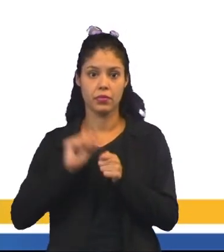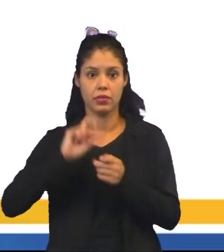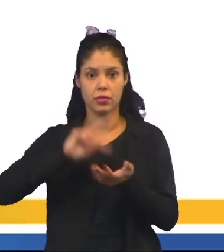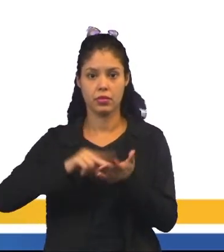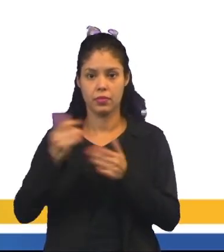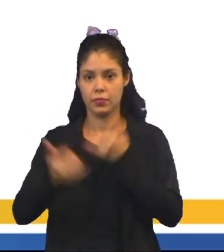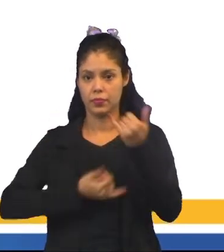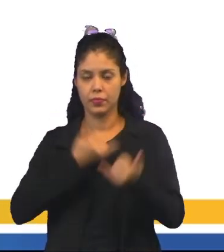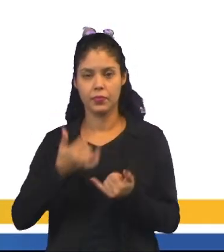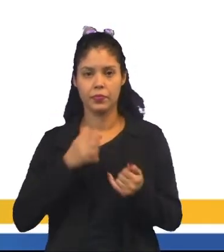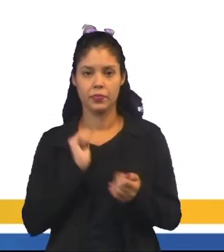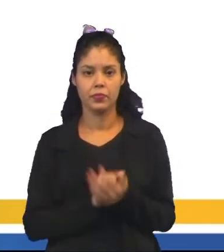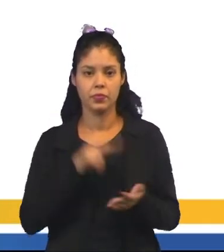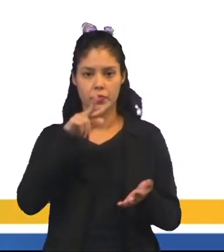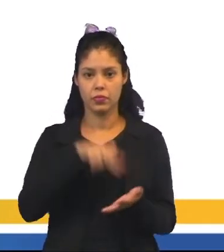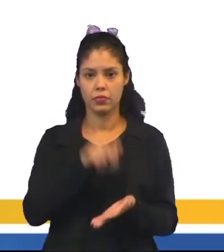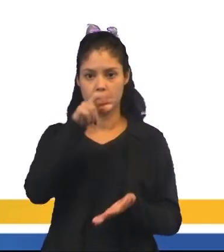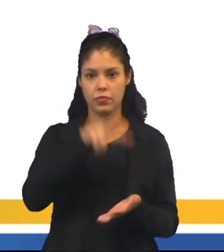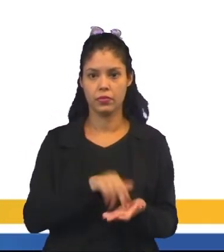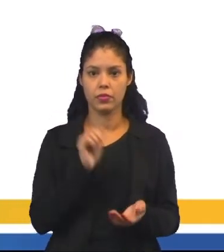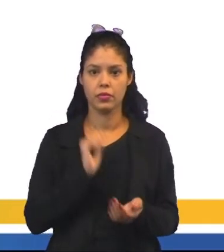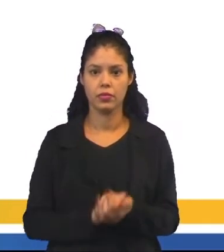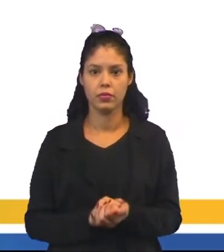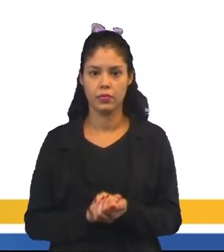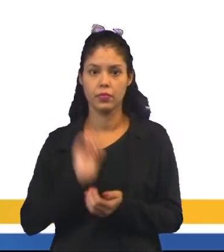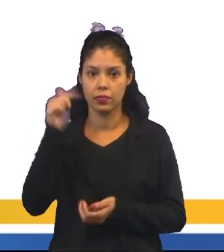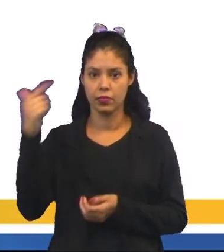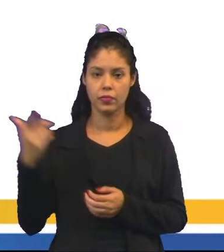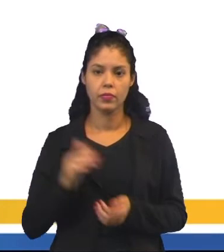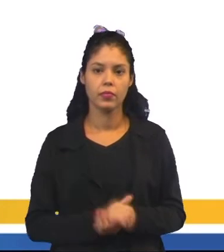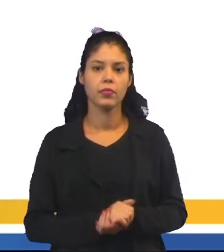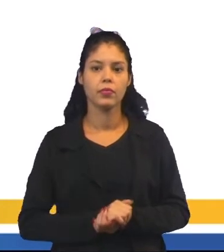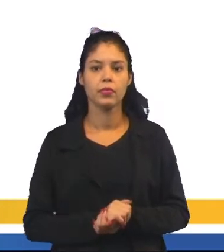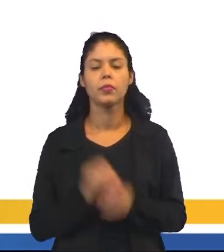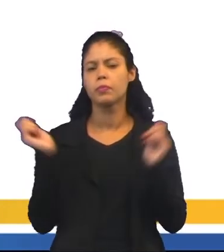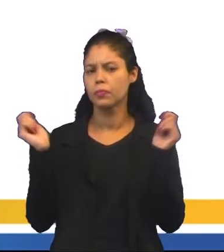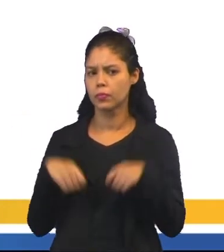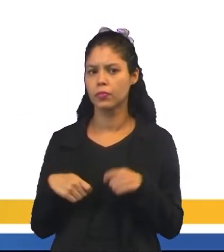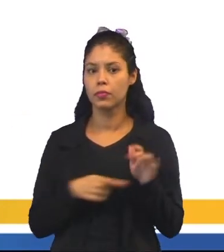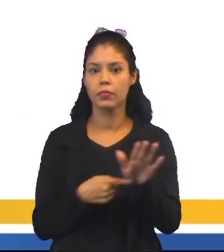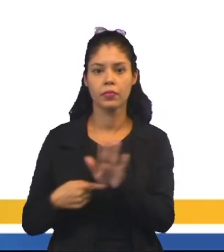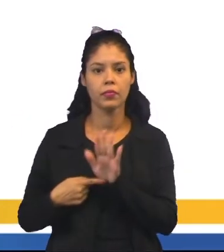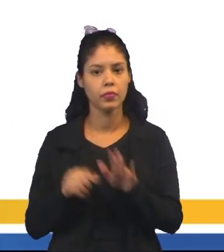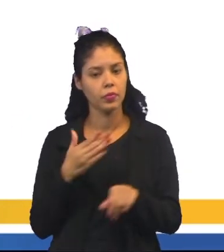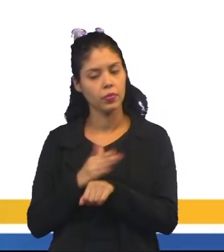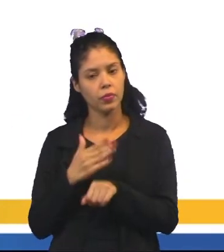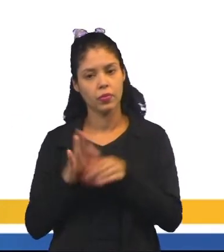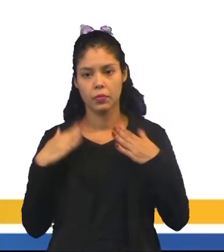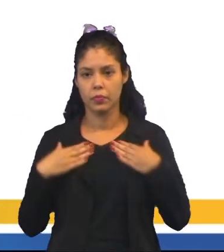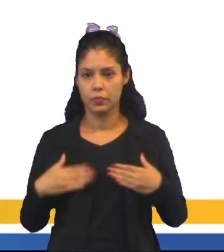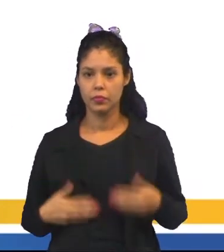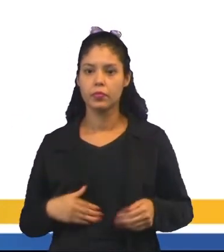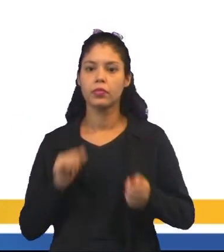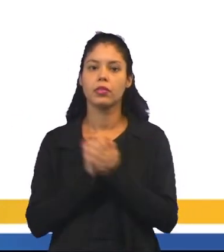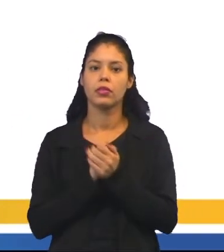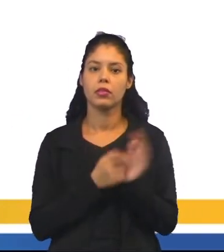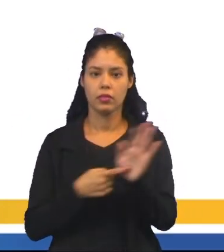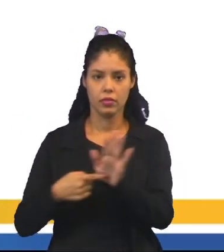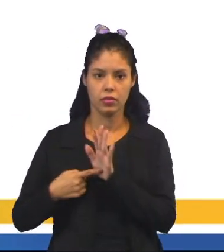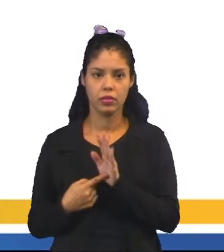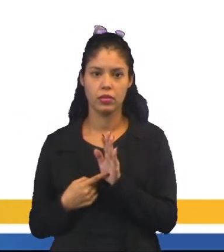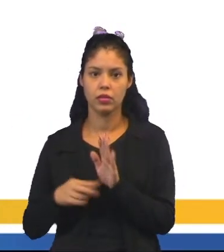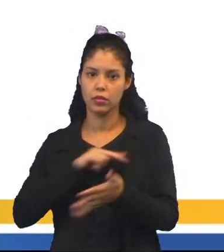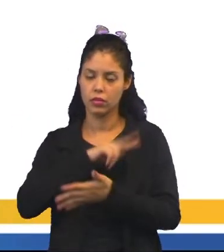estrelinha, brincar, no pula-pula, portagens, entre outros. Sendo assim, é possível afirmar que as práticas corporais radical